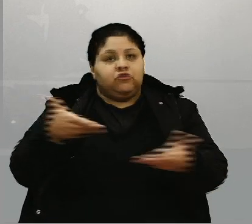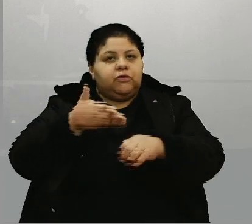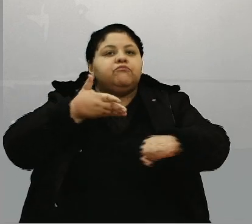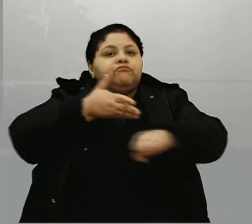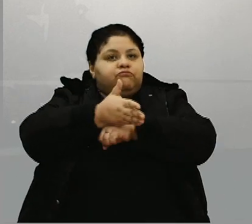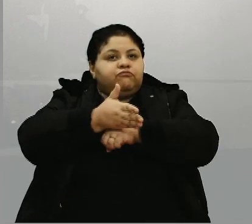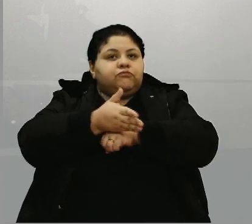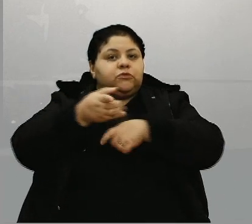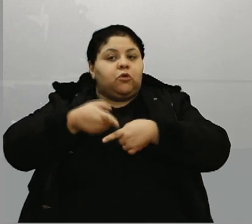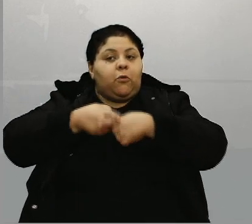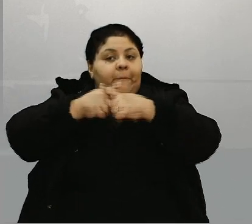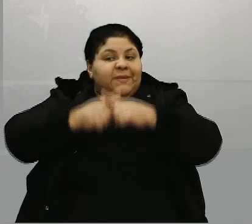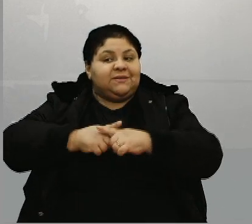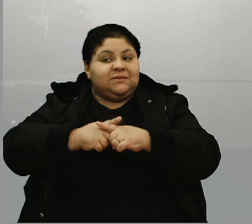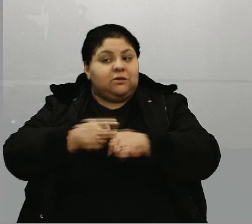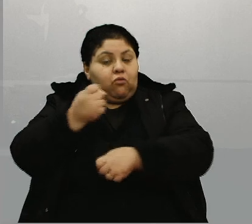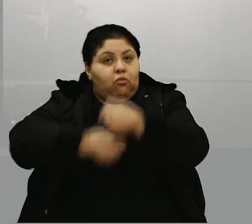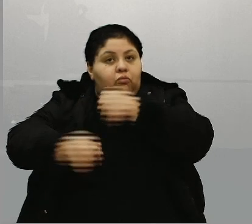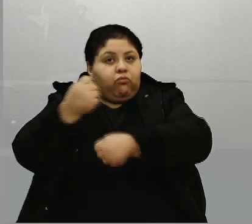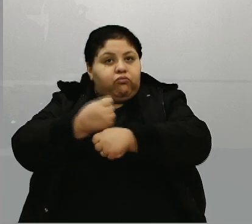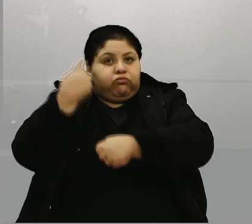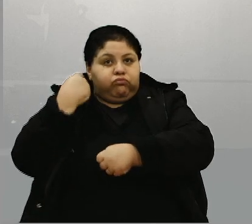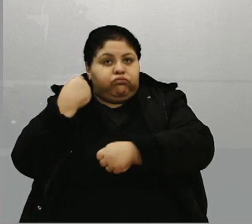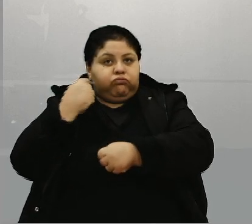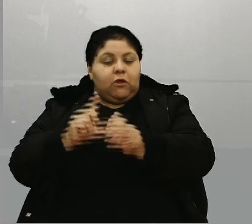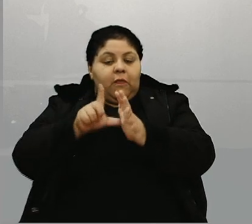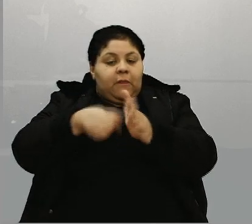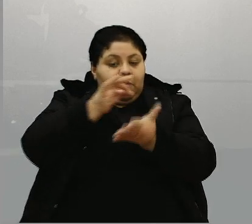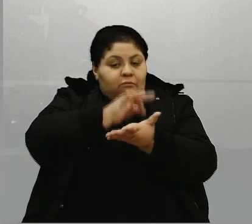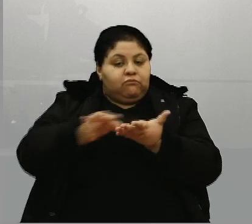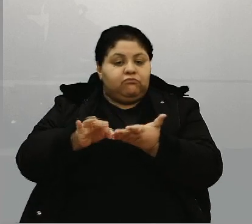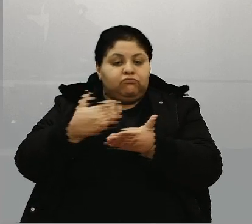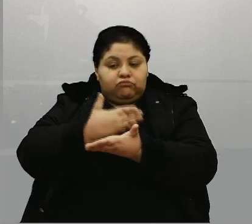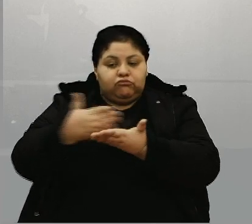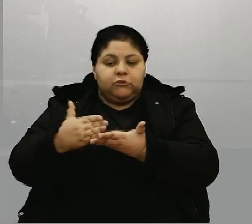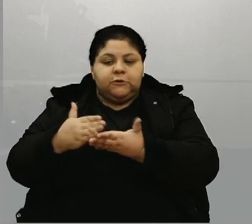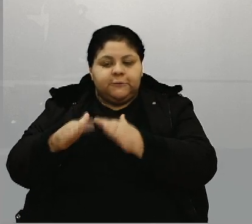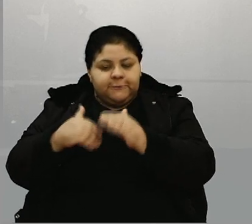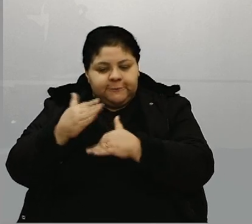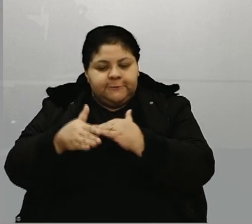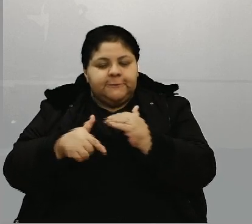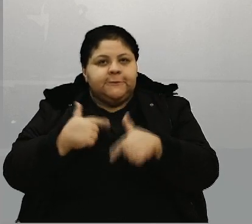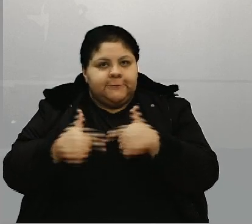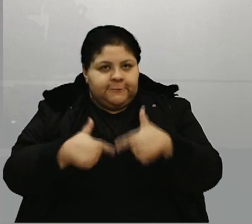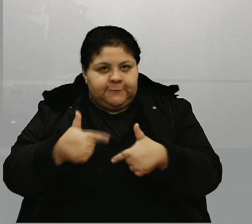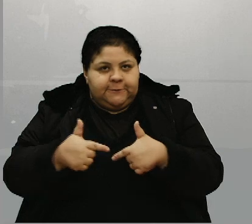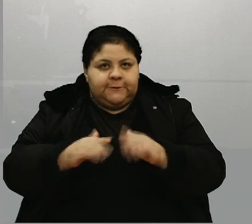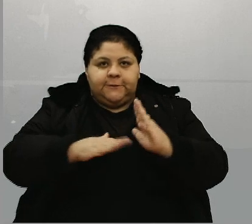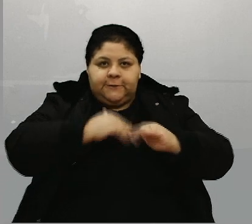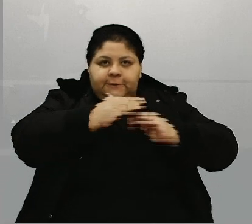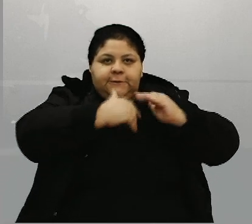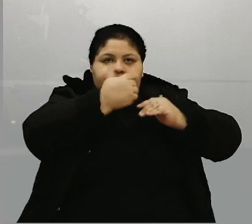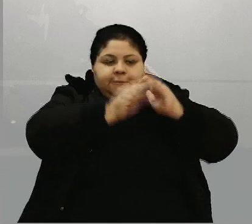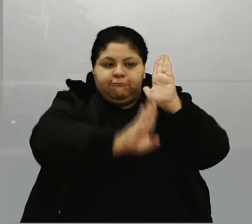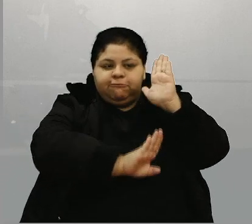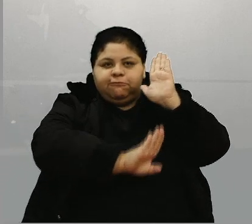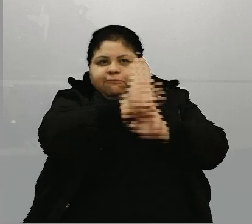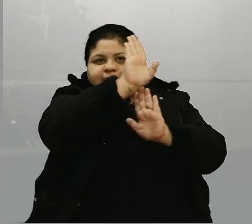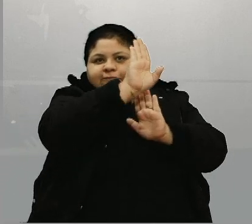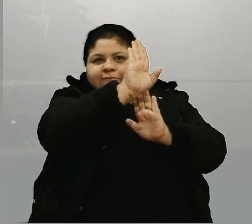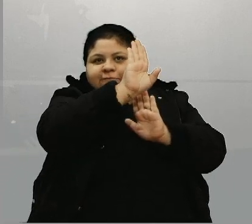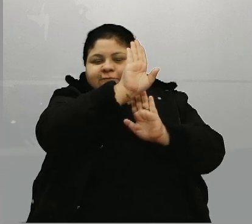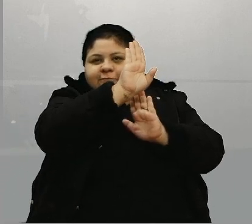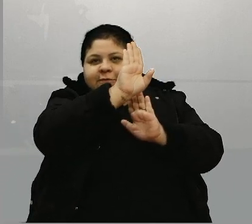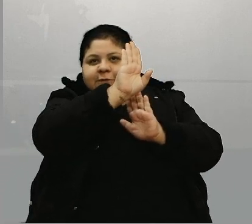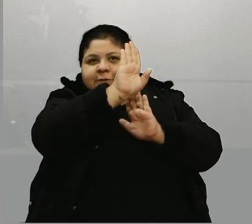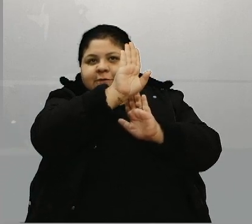no ano passado. Após a inscrição, começamos uma longa e trabalhosa jornada, a construção dos foguetes. Os